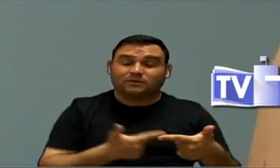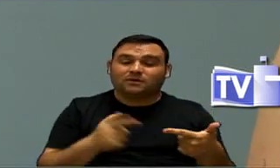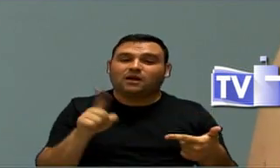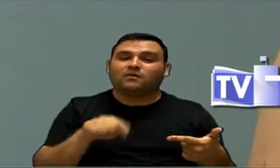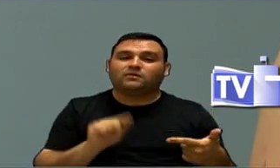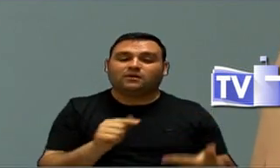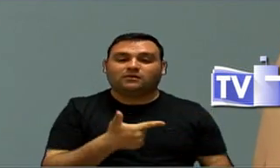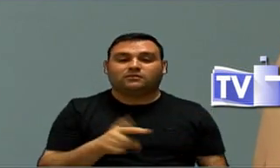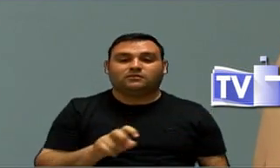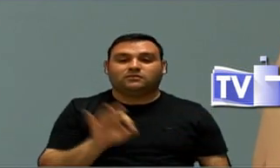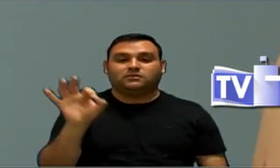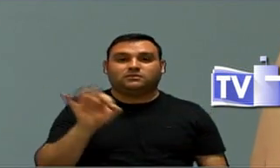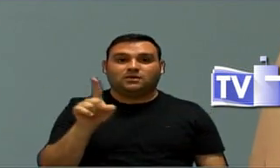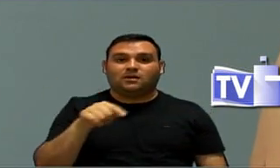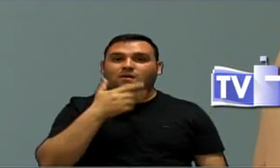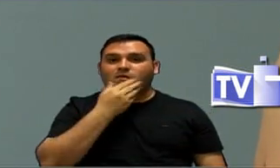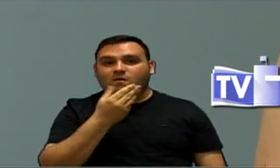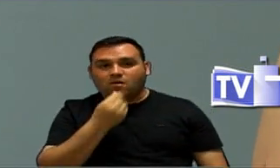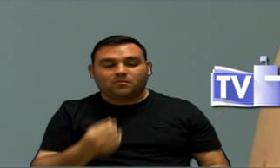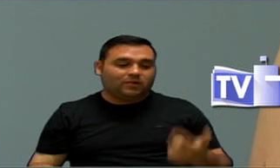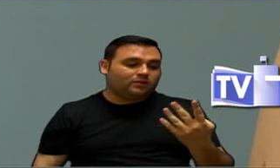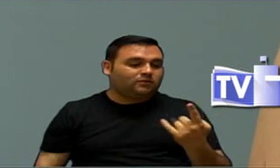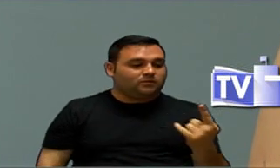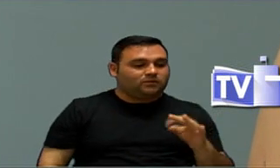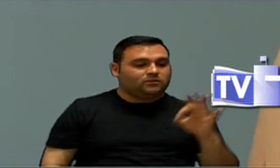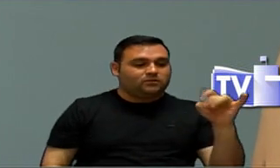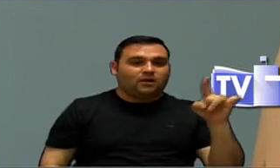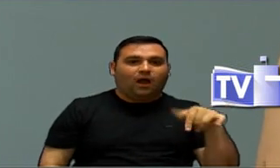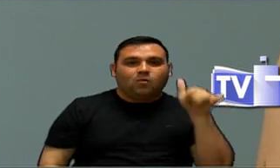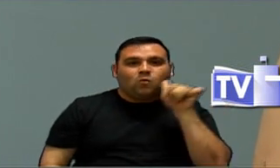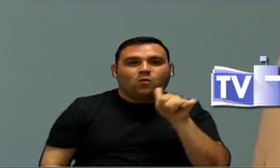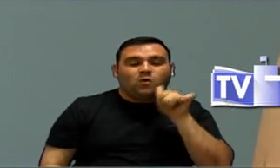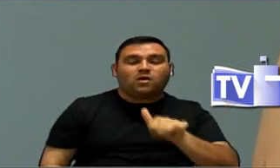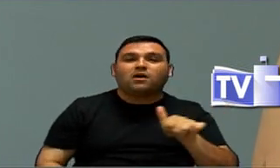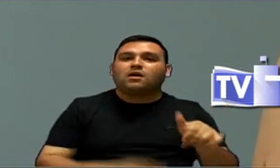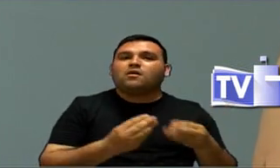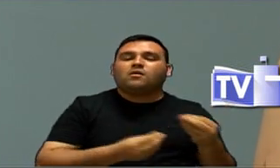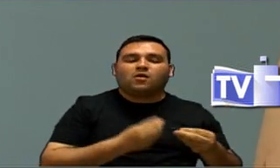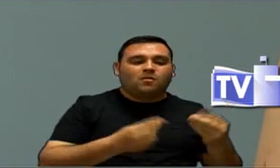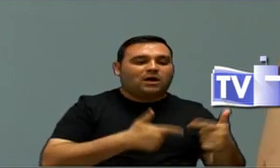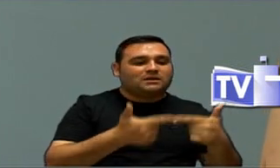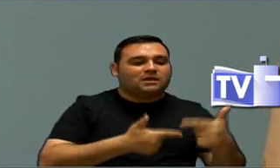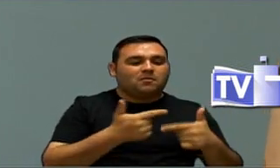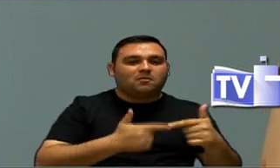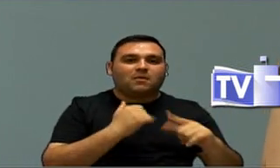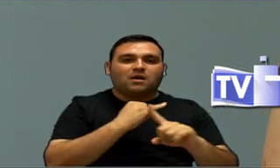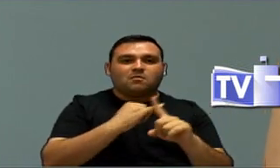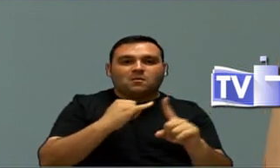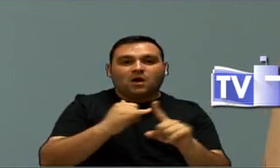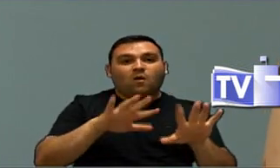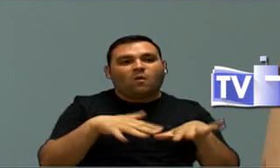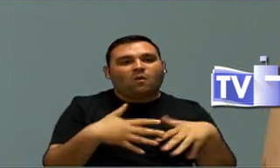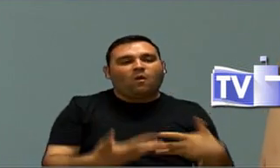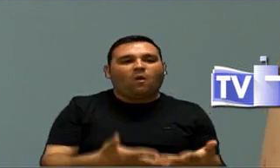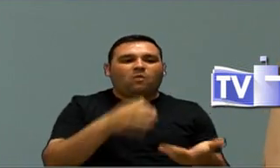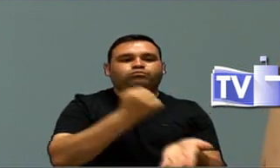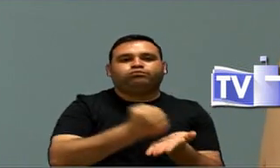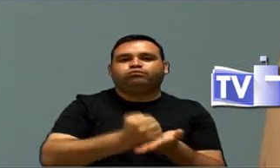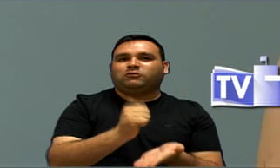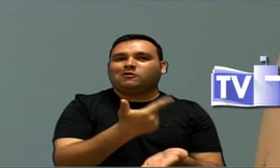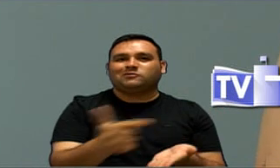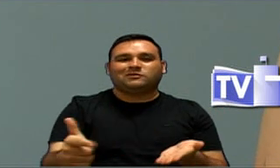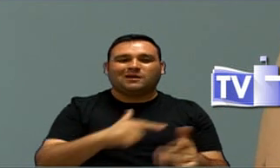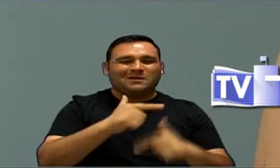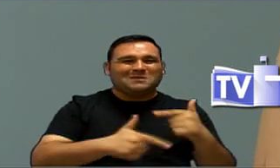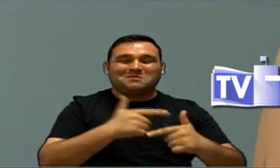coloca 25% dos homens e 41% das mulheres em trabalhos de tempo parcial ou informal, ou seja, o trabalho